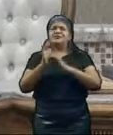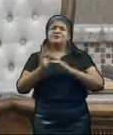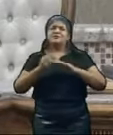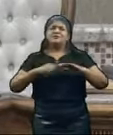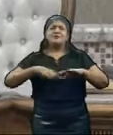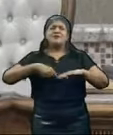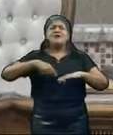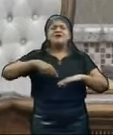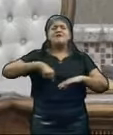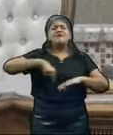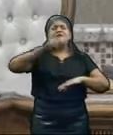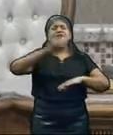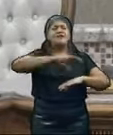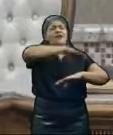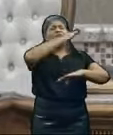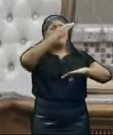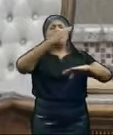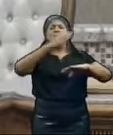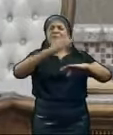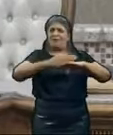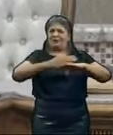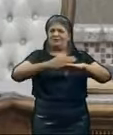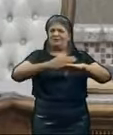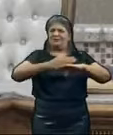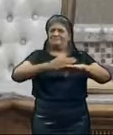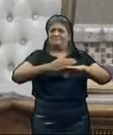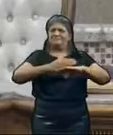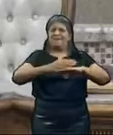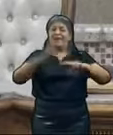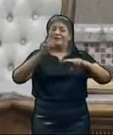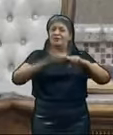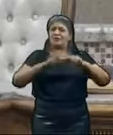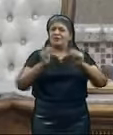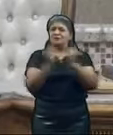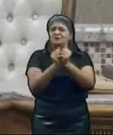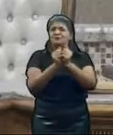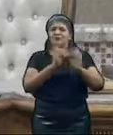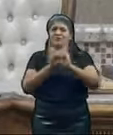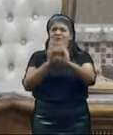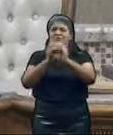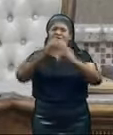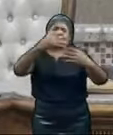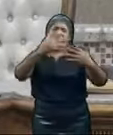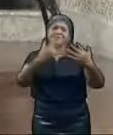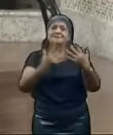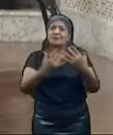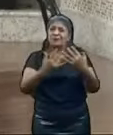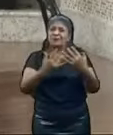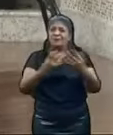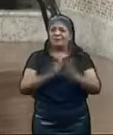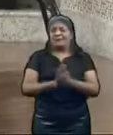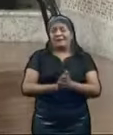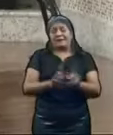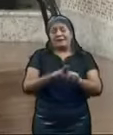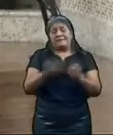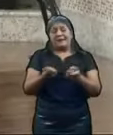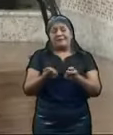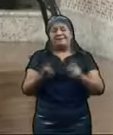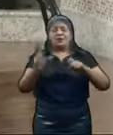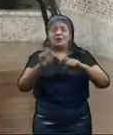É um lugar plano Oi tá errado não né ela chegou o lugar plano